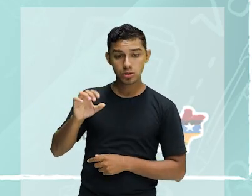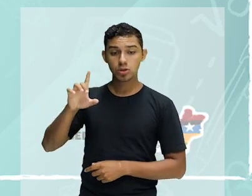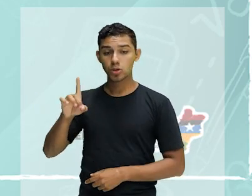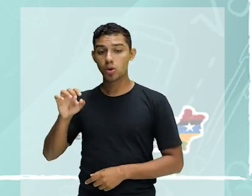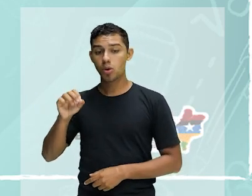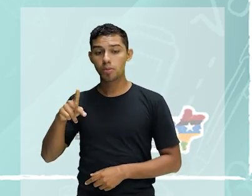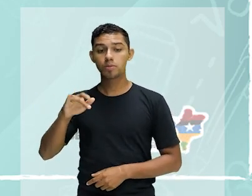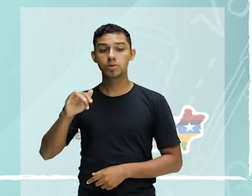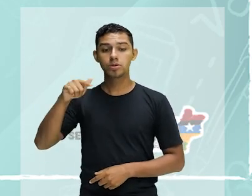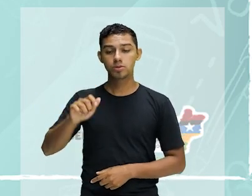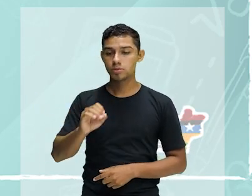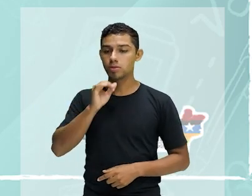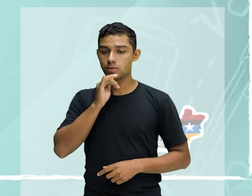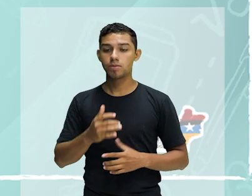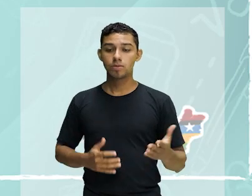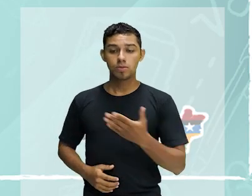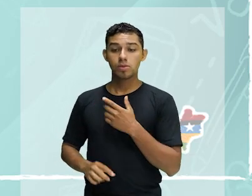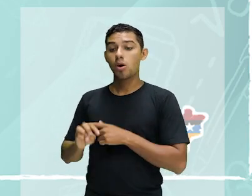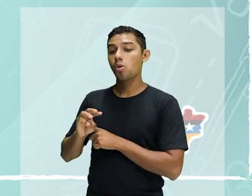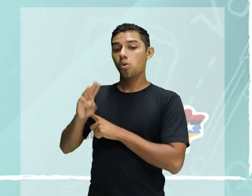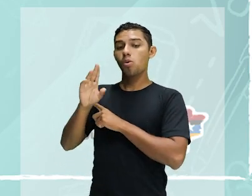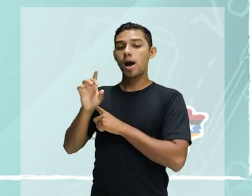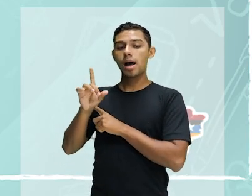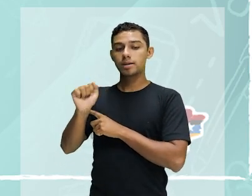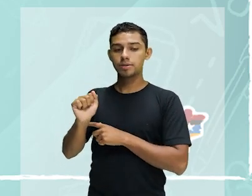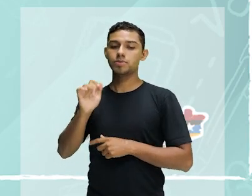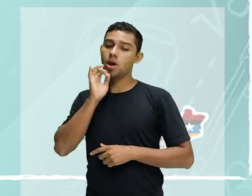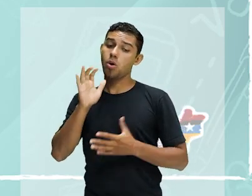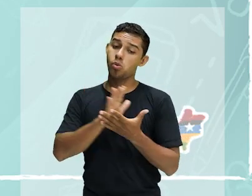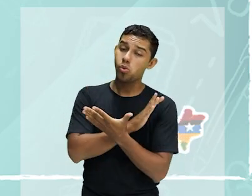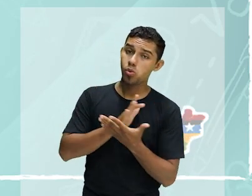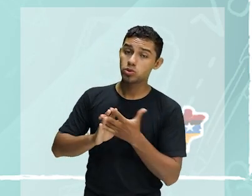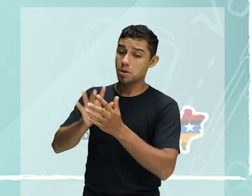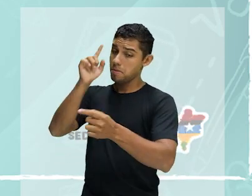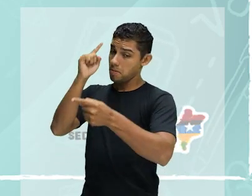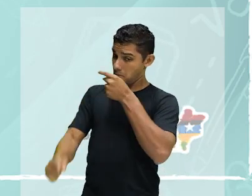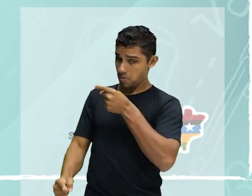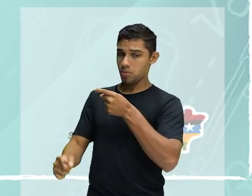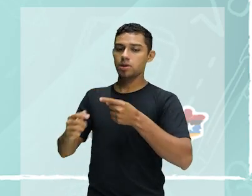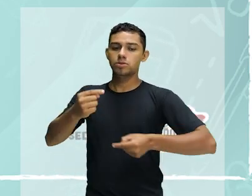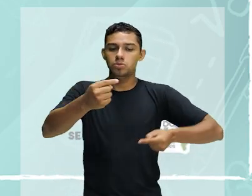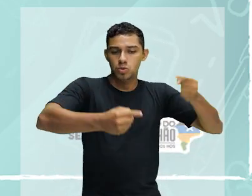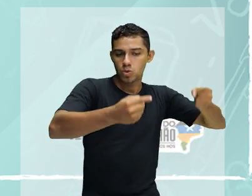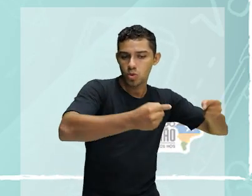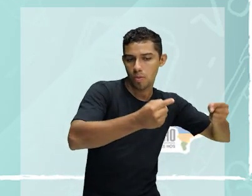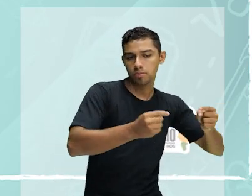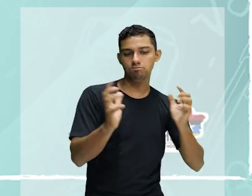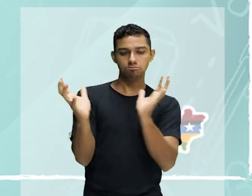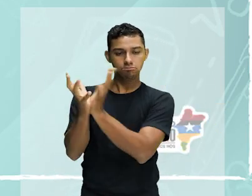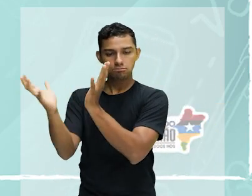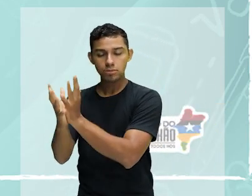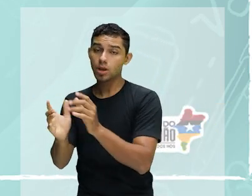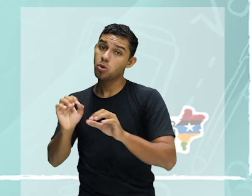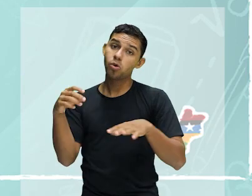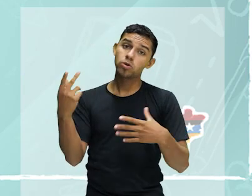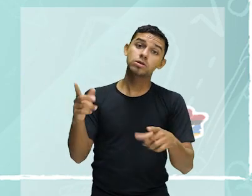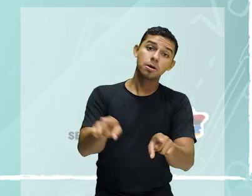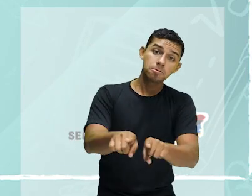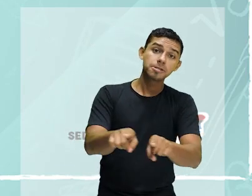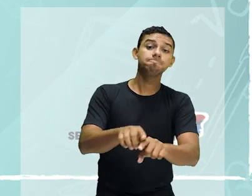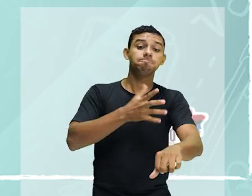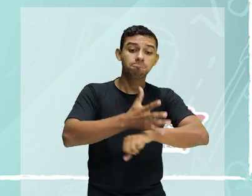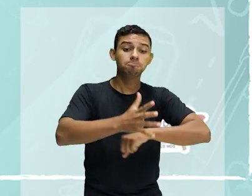Mundial Antidopagem. Alguns são proibidos em competições, outros também durante o treinamento e